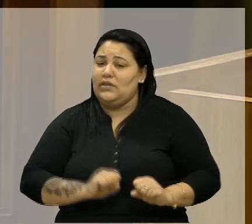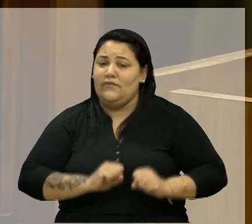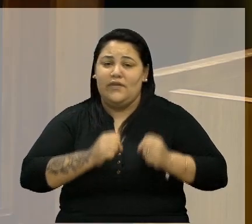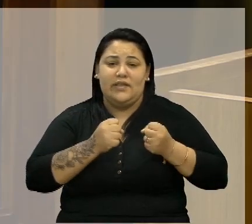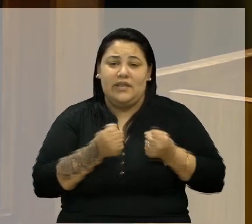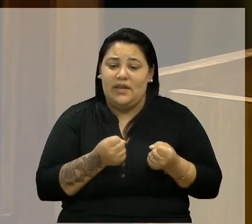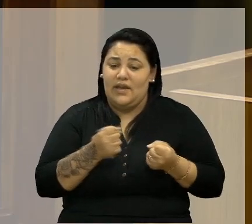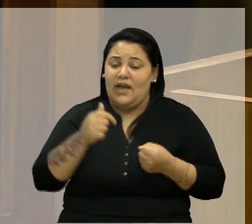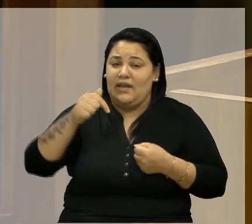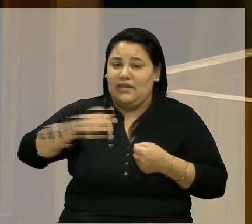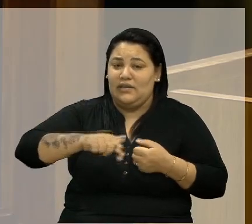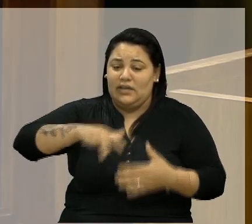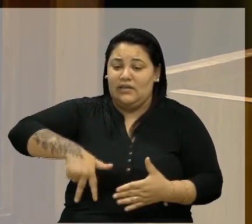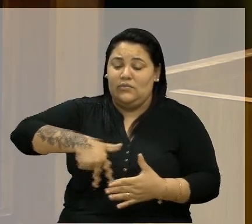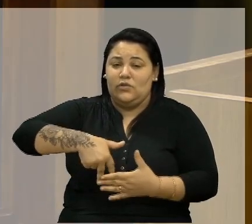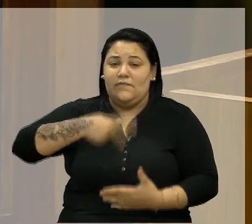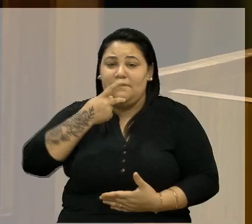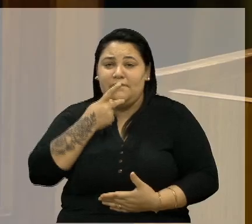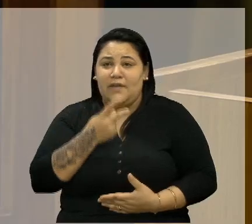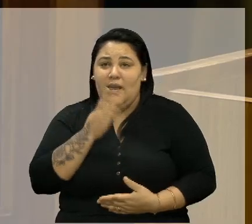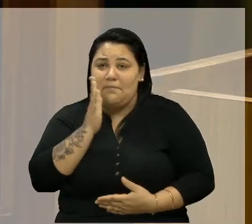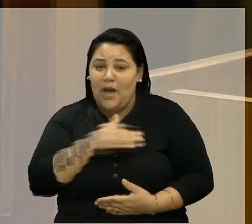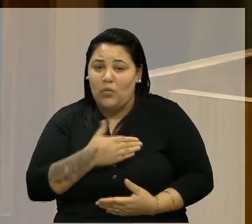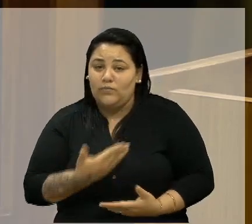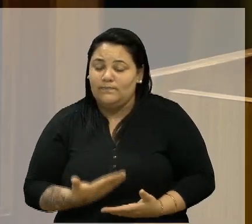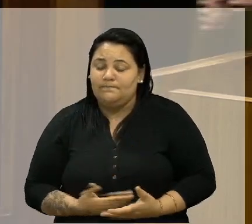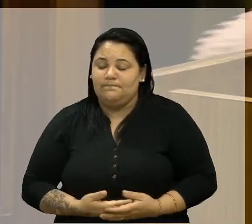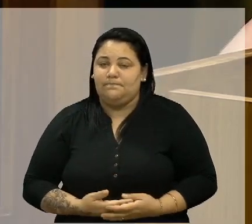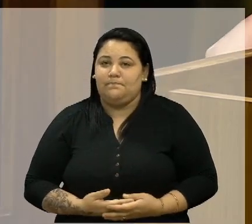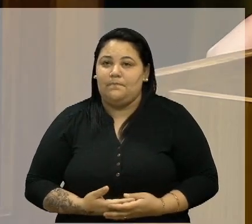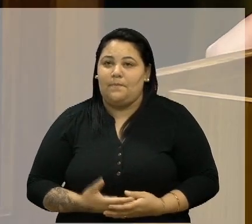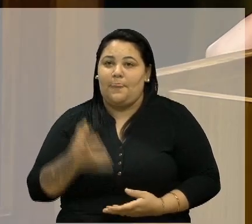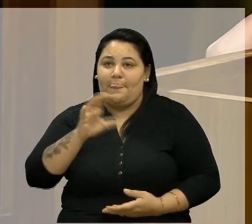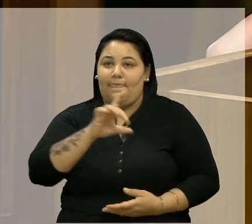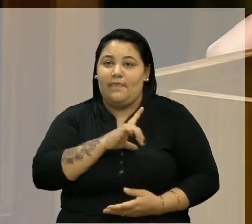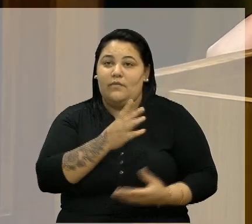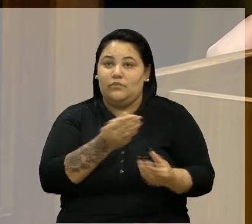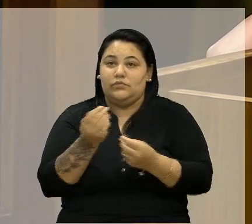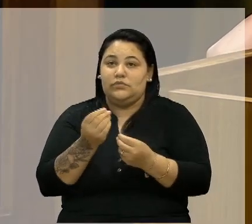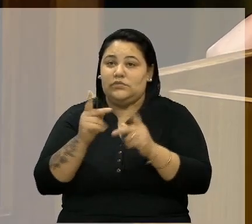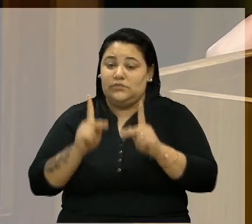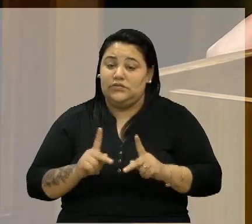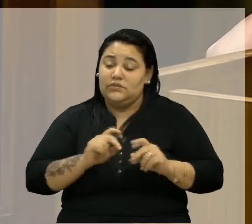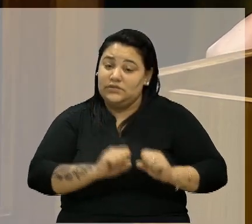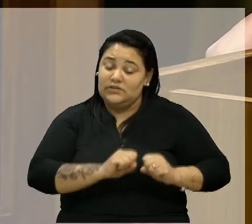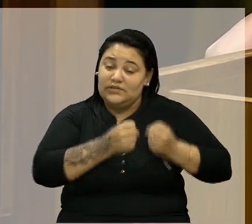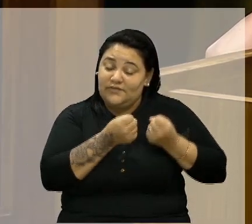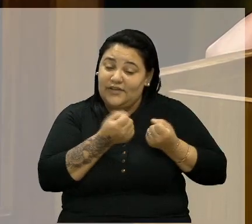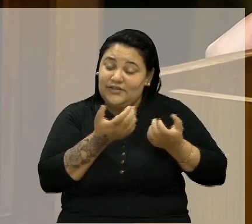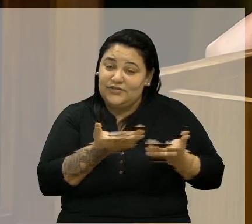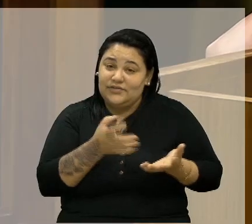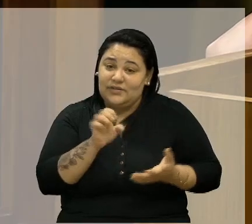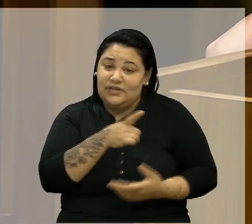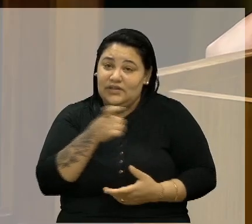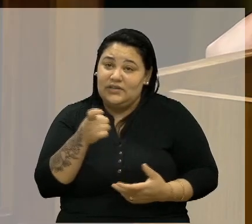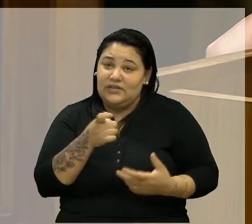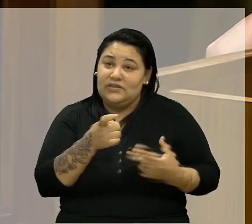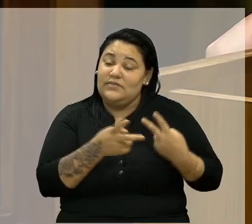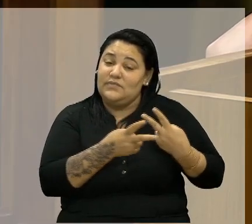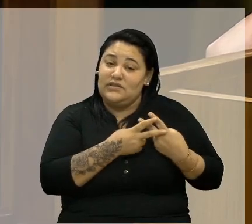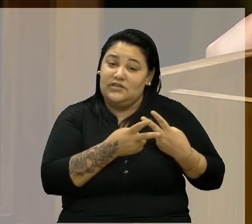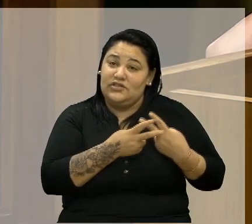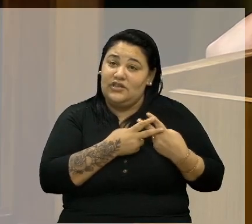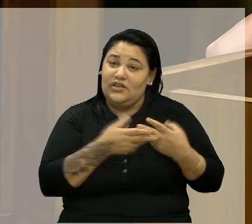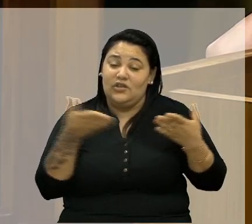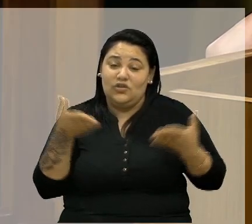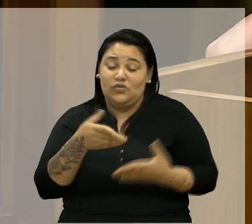aqui falar, né, sobre essa situação. No entanto, que tem muita gente que defende um ex-presidiário que hoje está